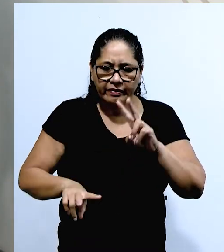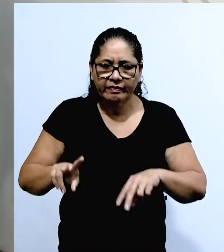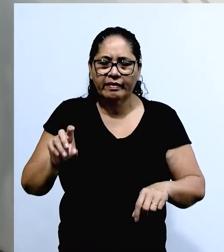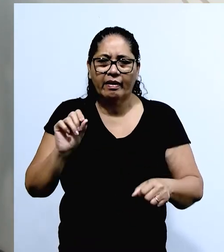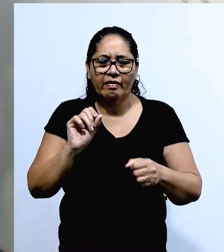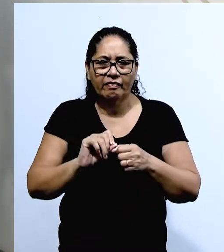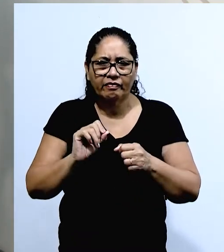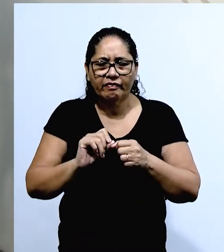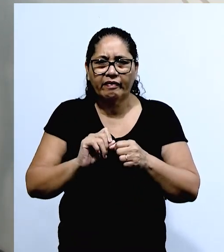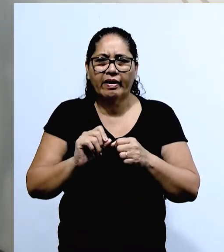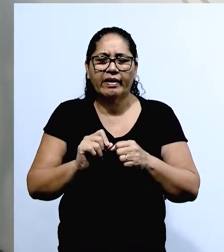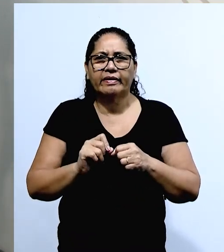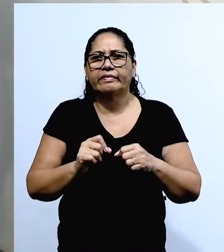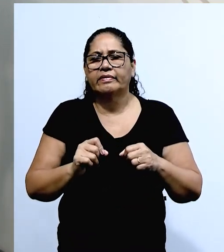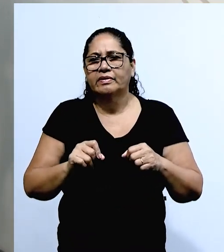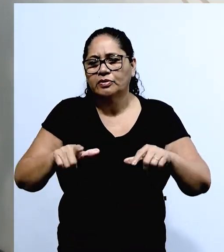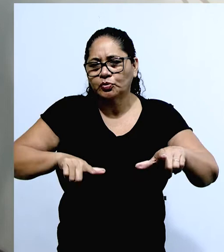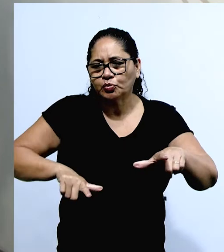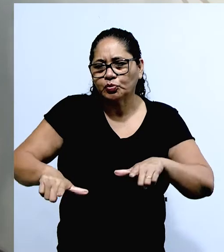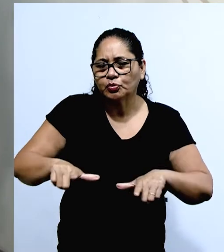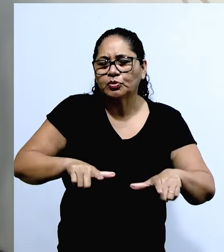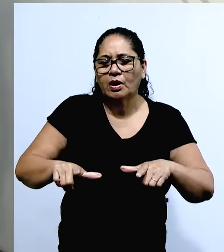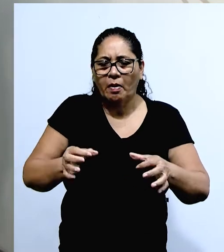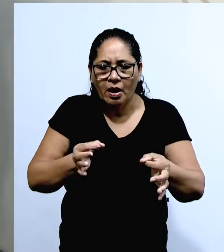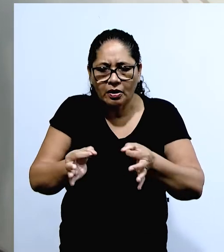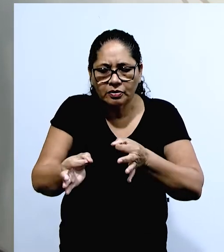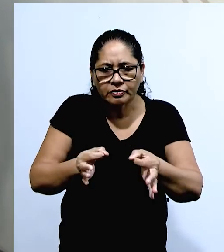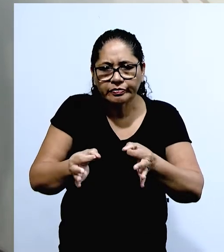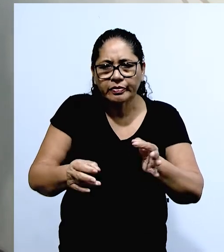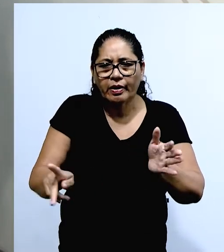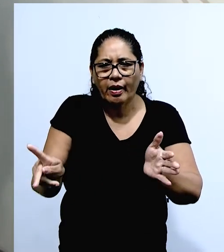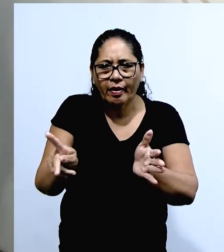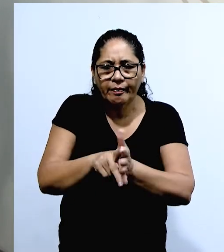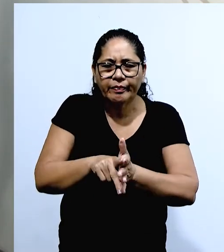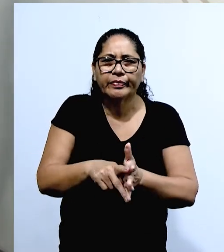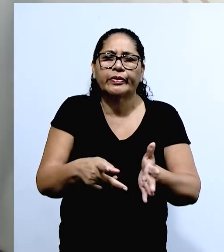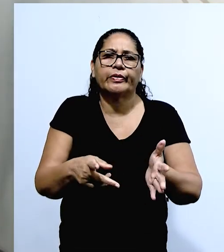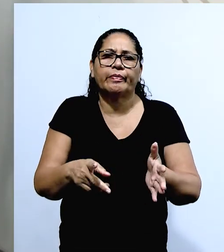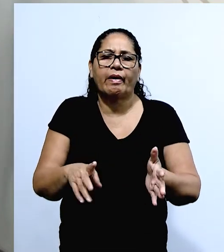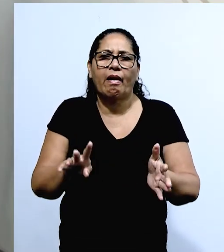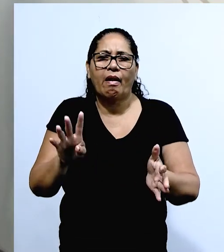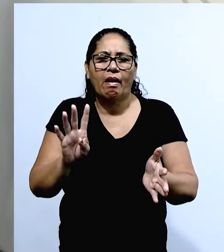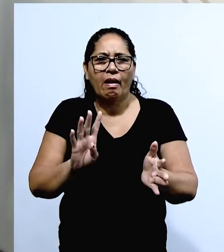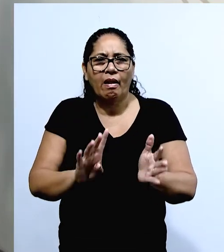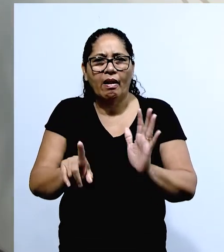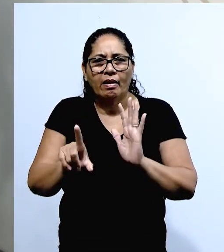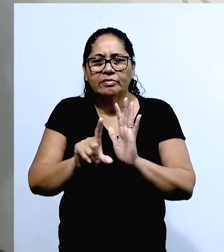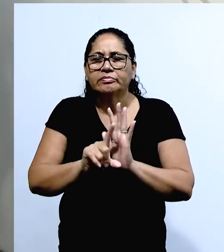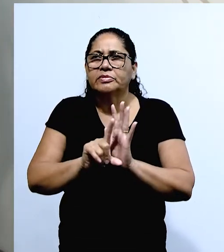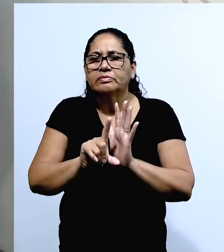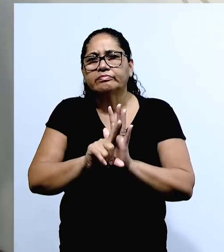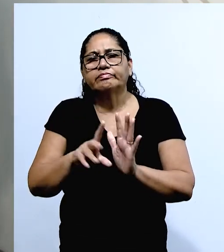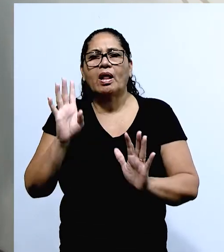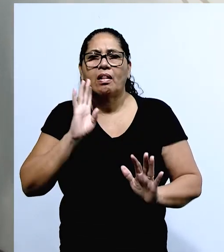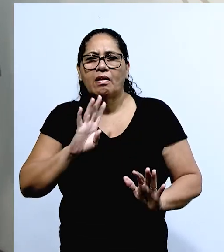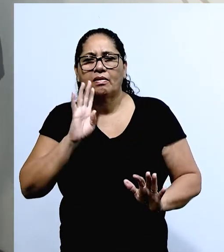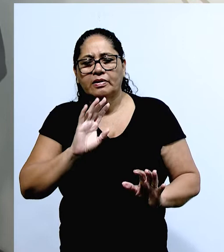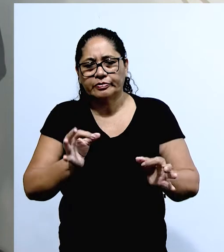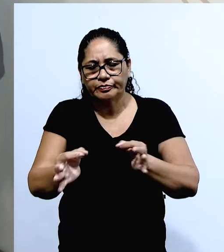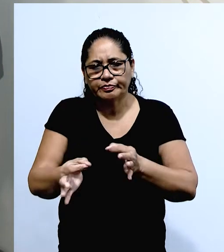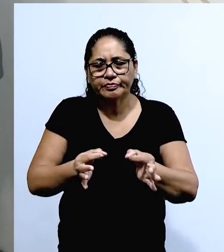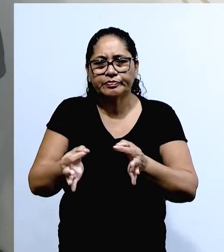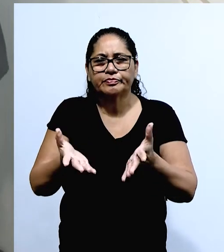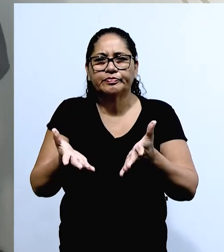missão totalmente alinhado com a própria realidade do órgão, com a própria atribuição legal do órgão. A visão, você já